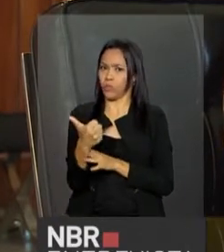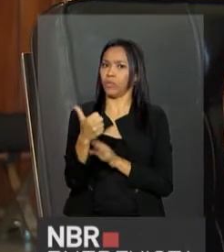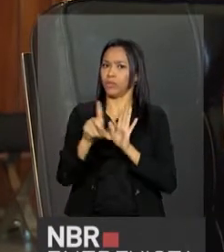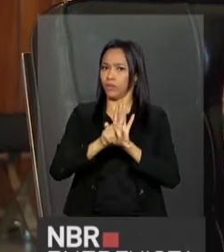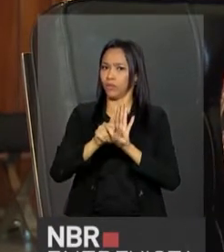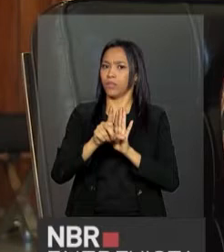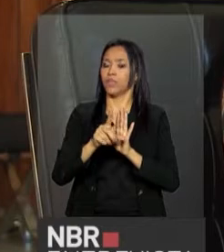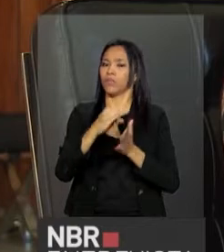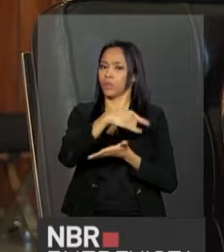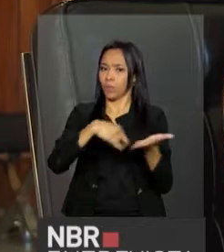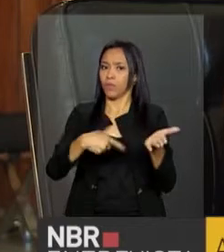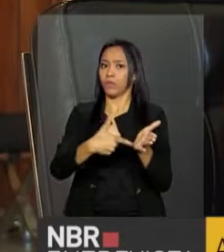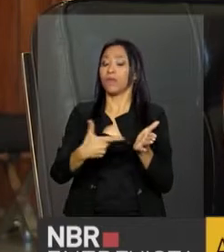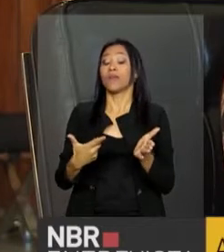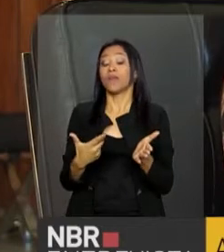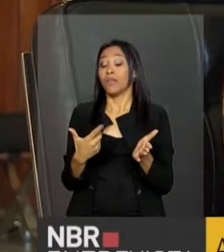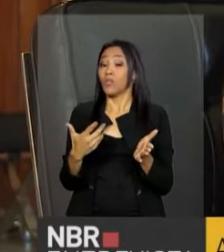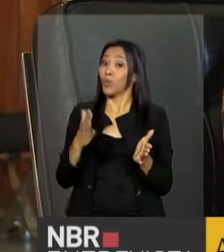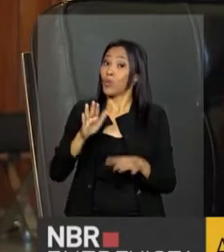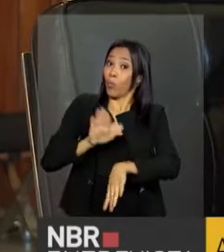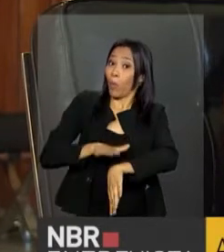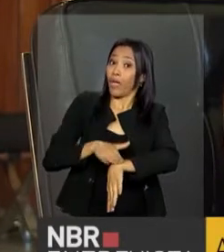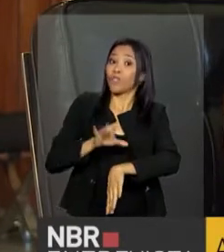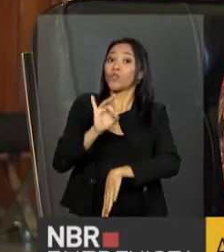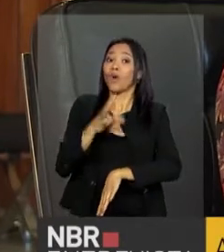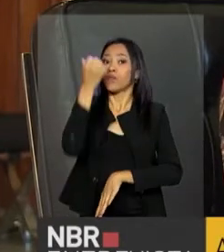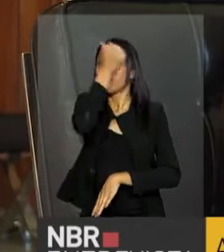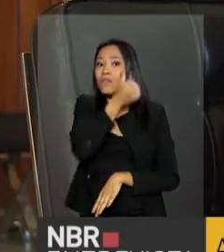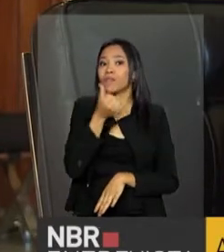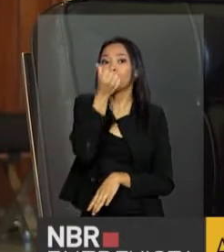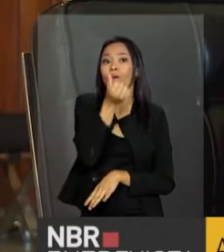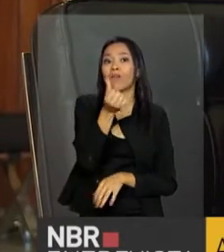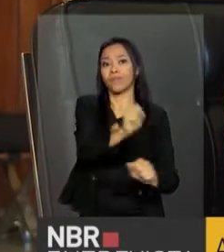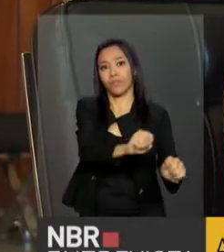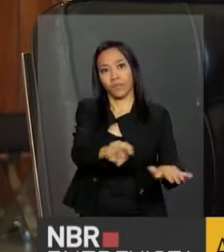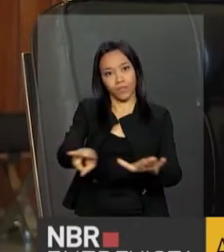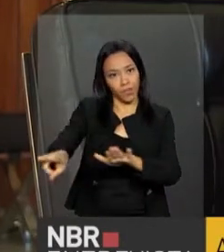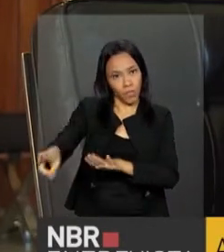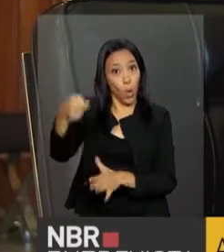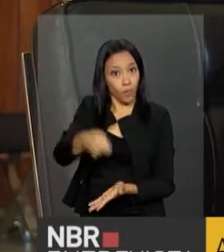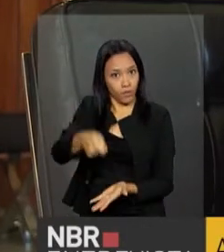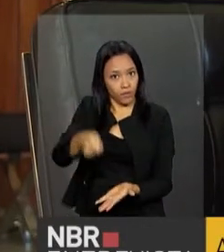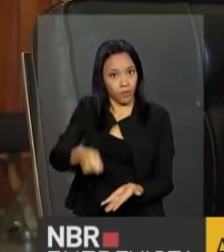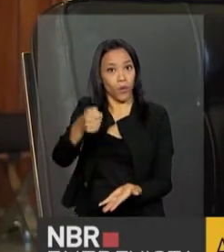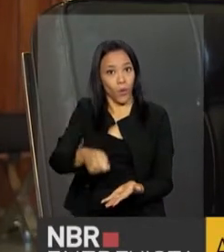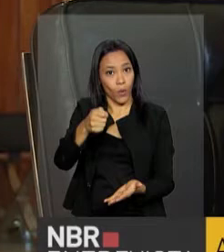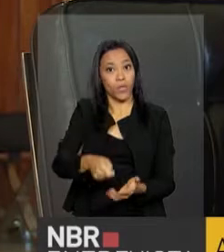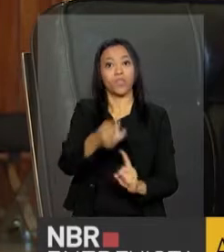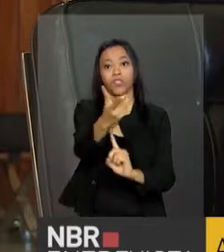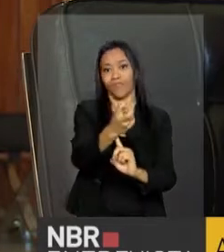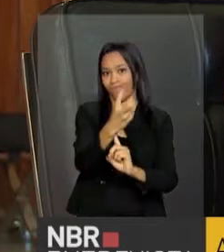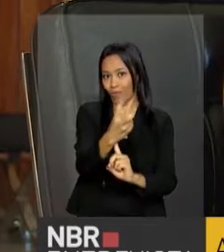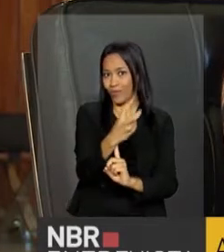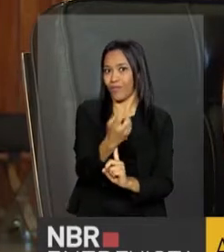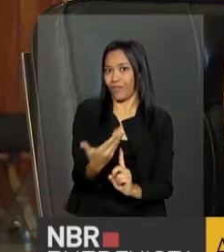e no momento está com seis horas semanais obrigatórias de audiodescrição.